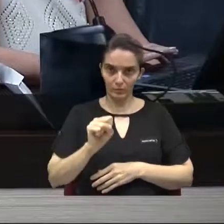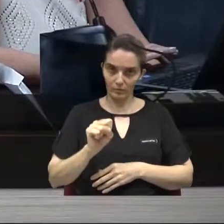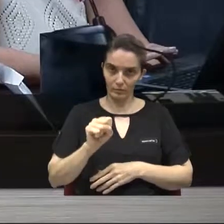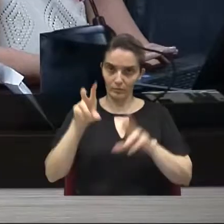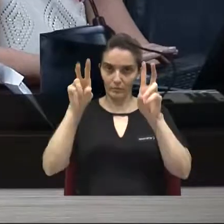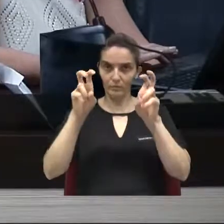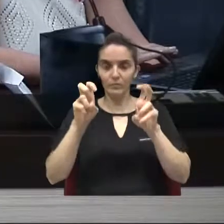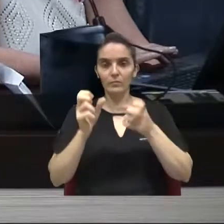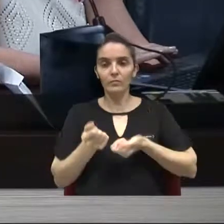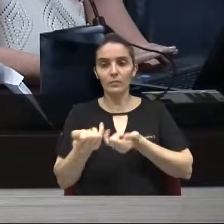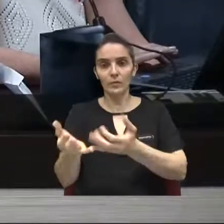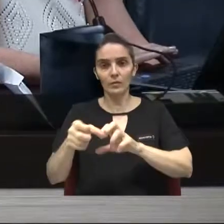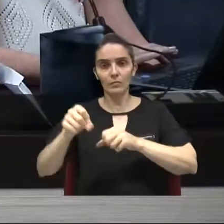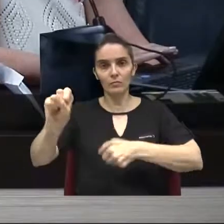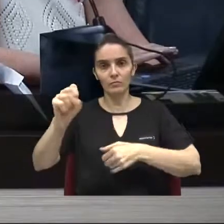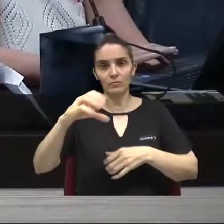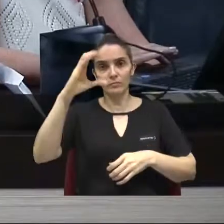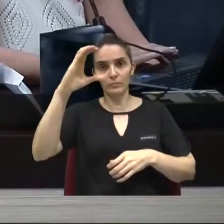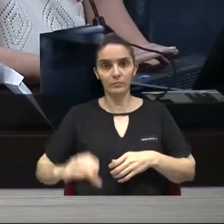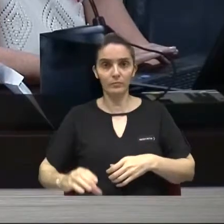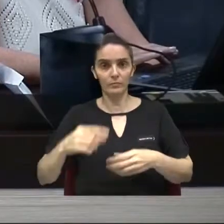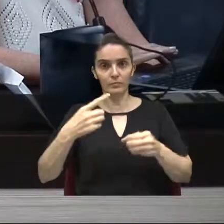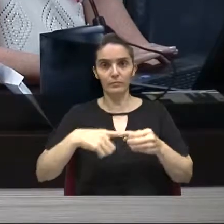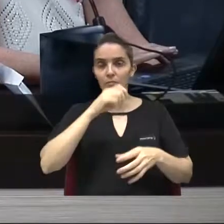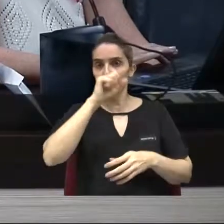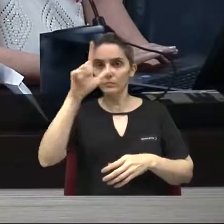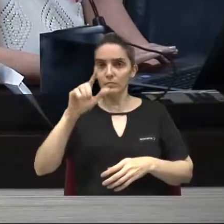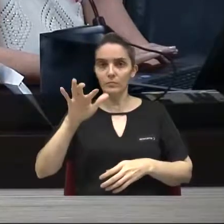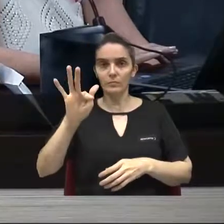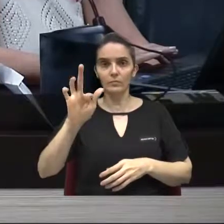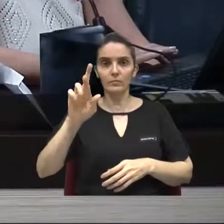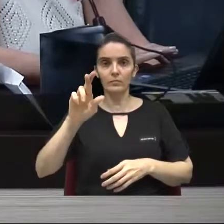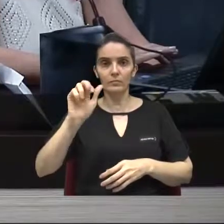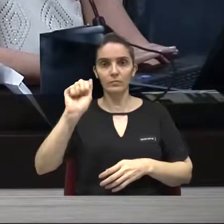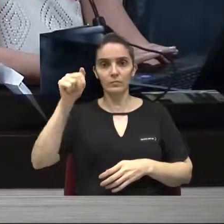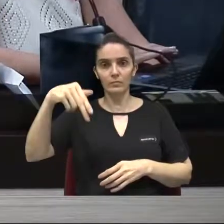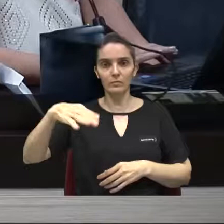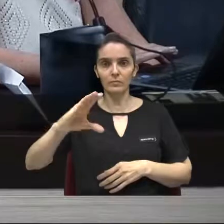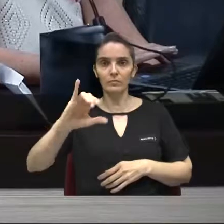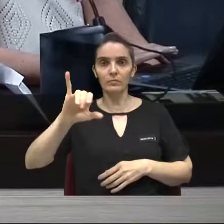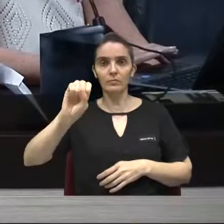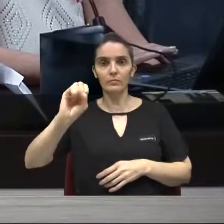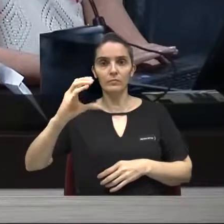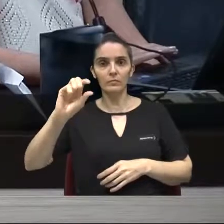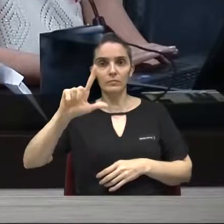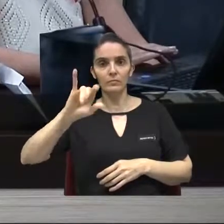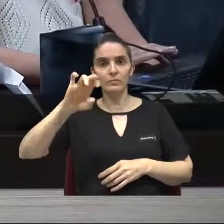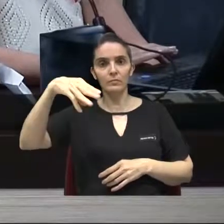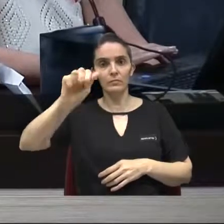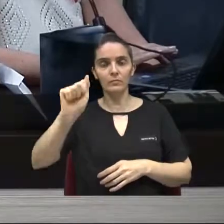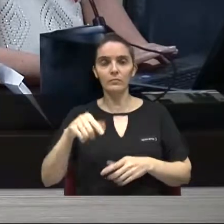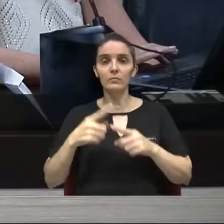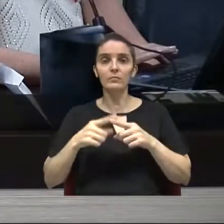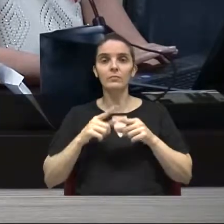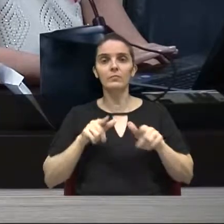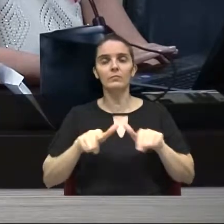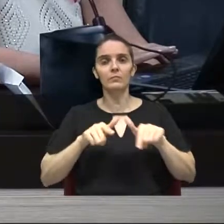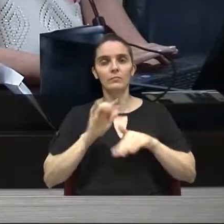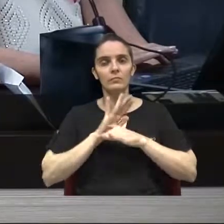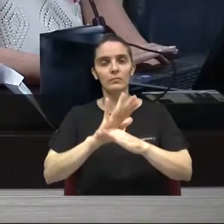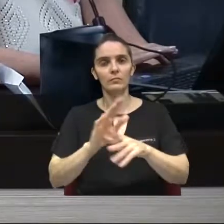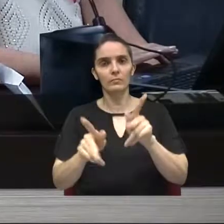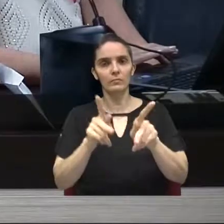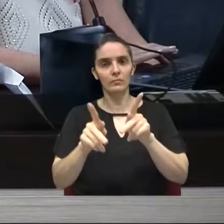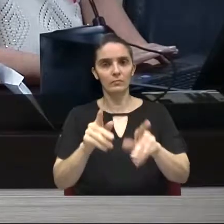Assunto: concede o título de cidadão limeirense ao senhor Francisco Alves de Lima pelos relevantes serviços prestados à população